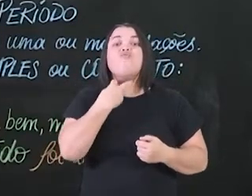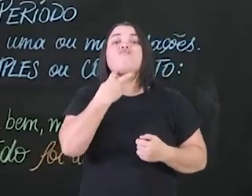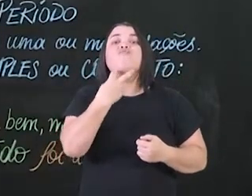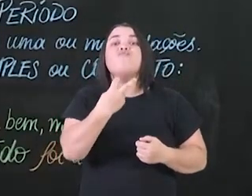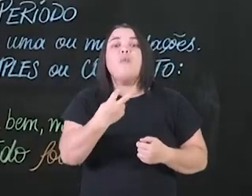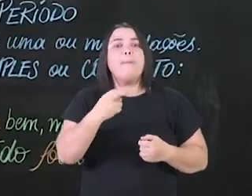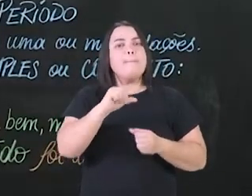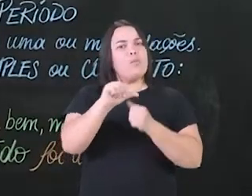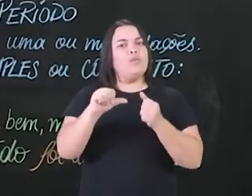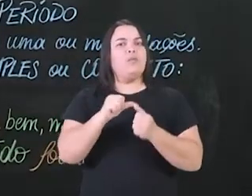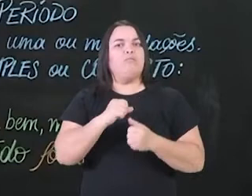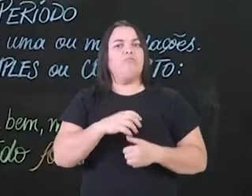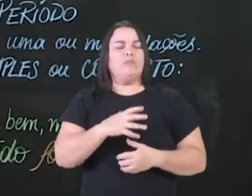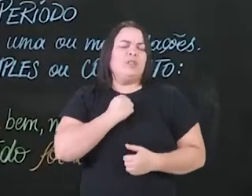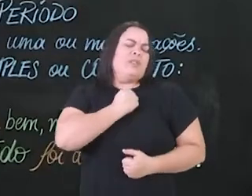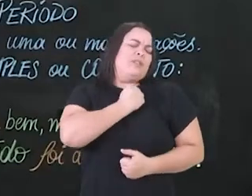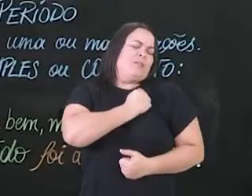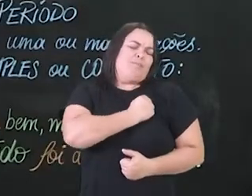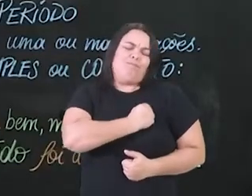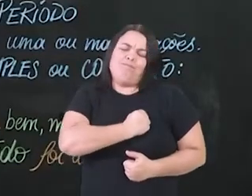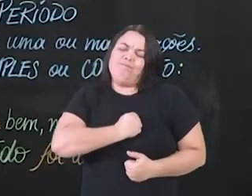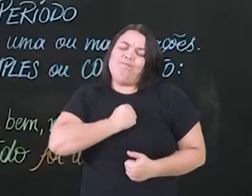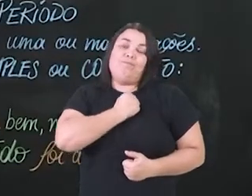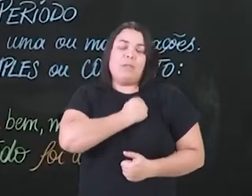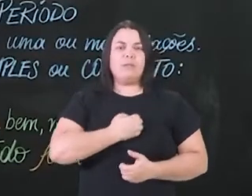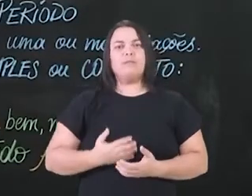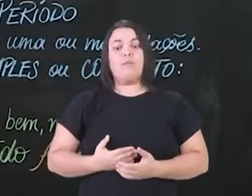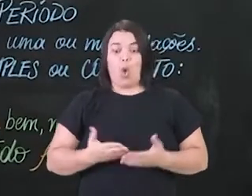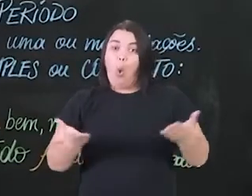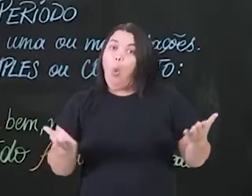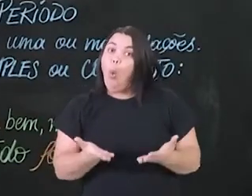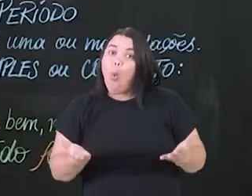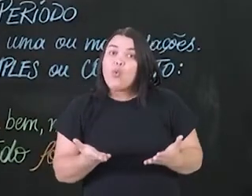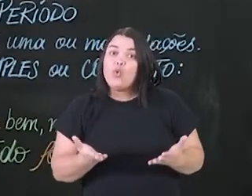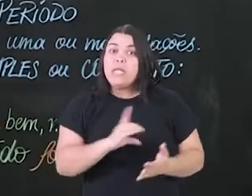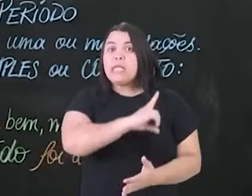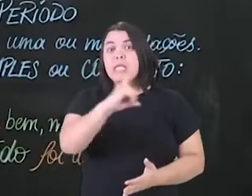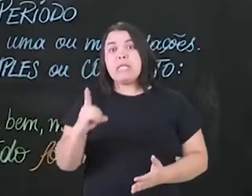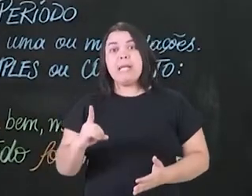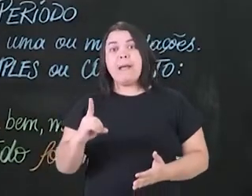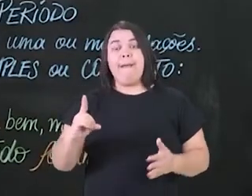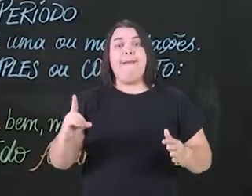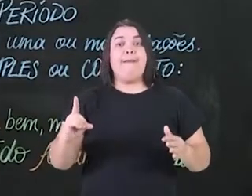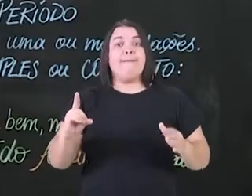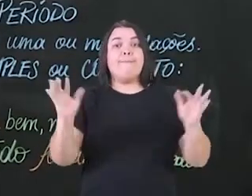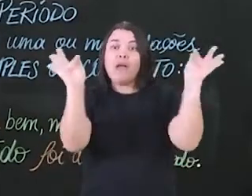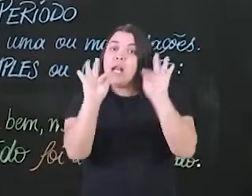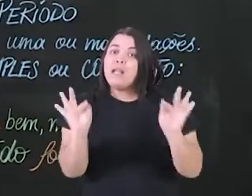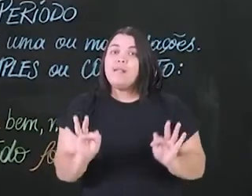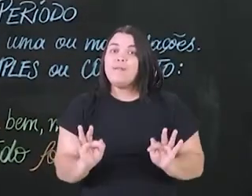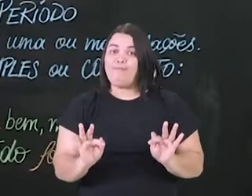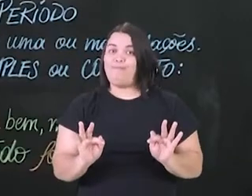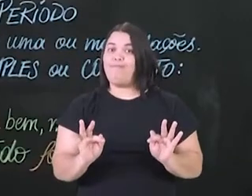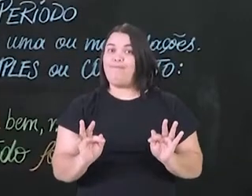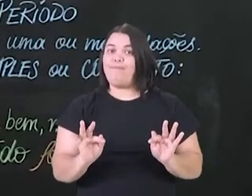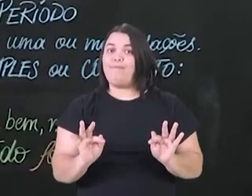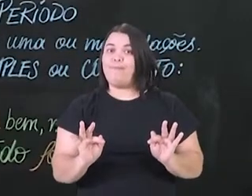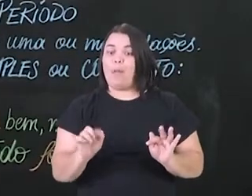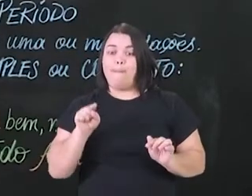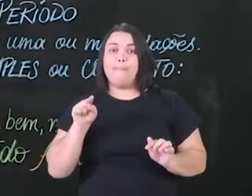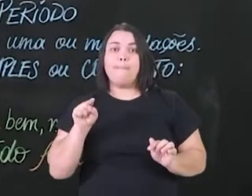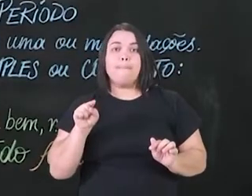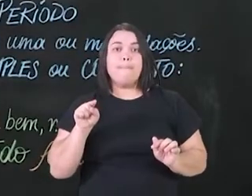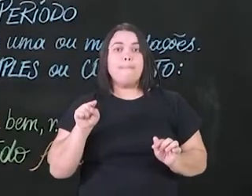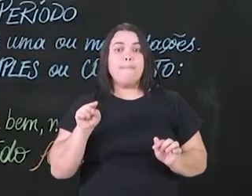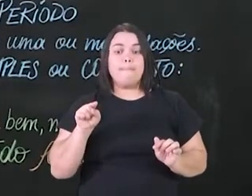graficamente a entonação. Que saudade! Hoje é um dia feliz. Hoje é um dia feliz. Olha o ponto que eu utilizei. Foi um ponto